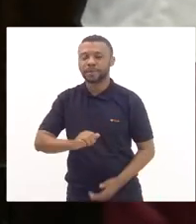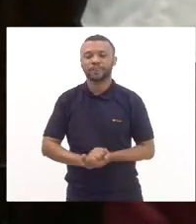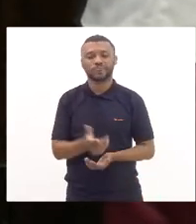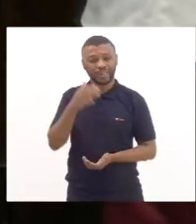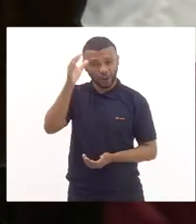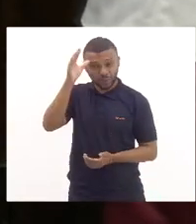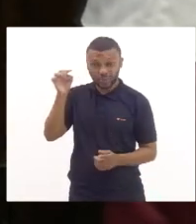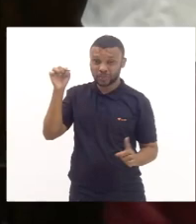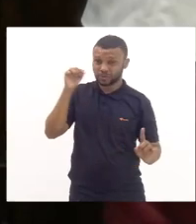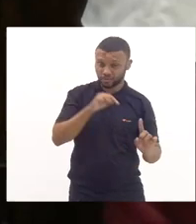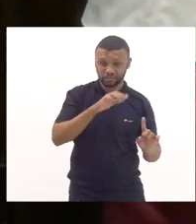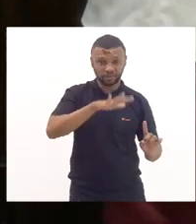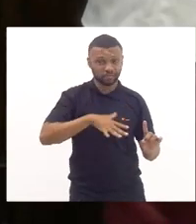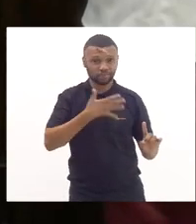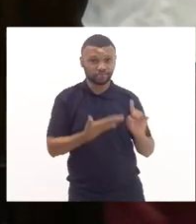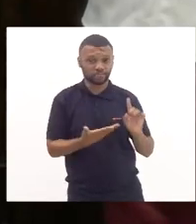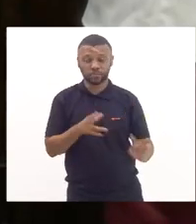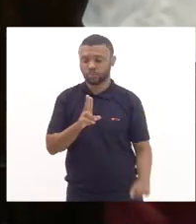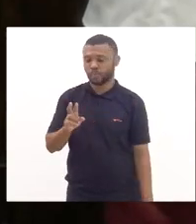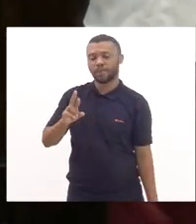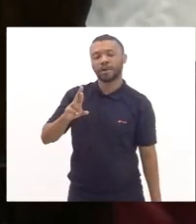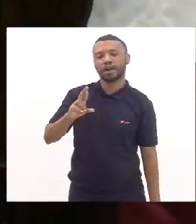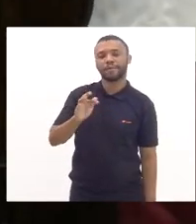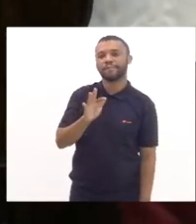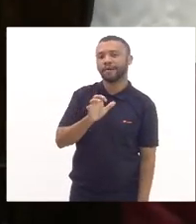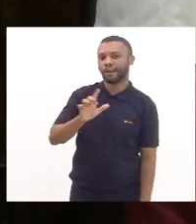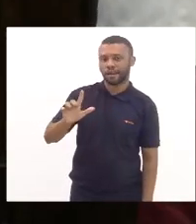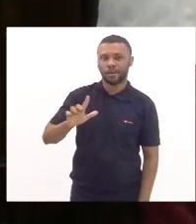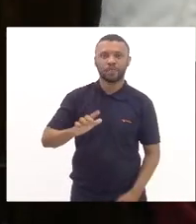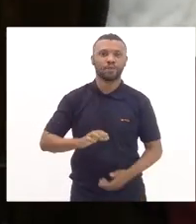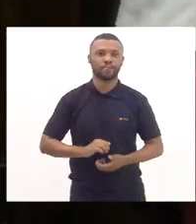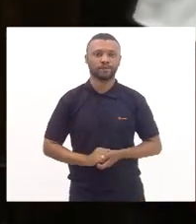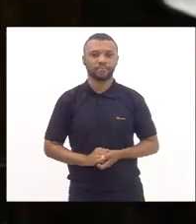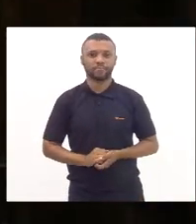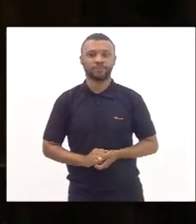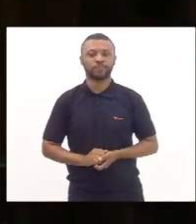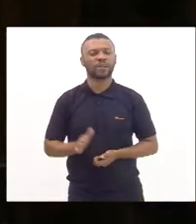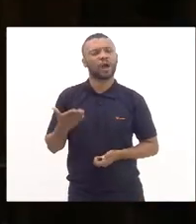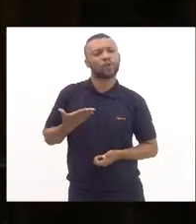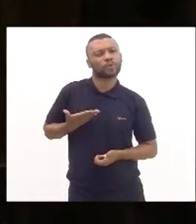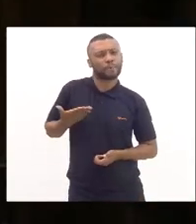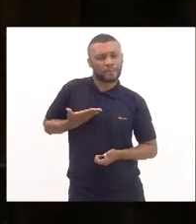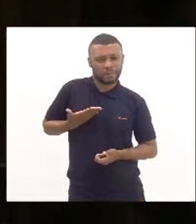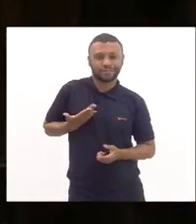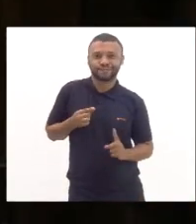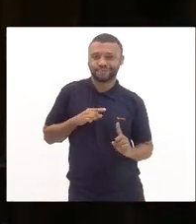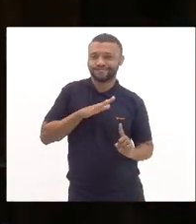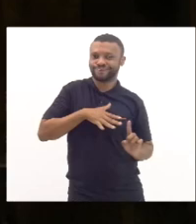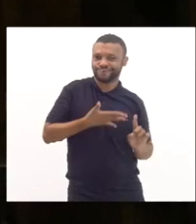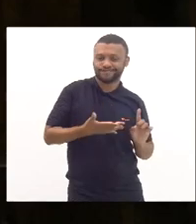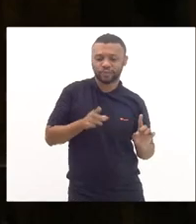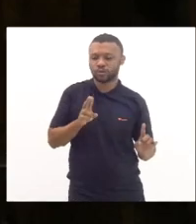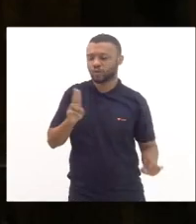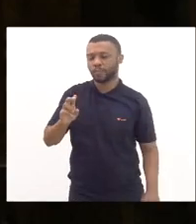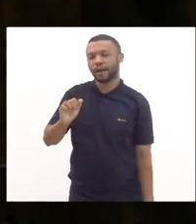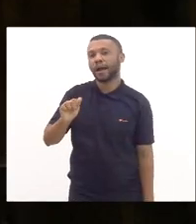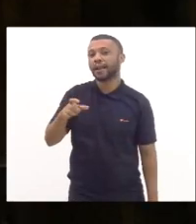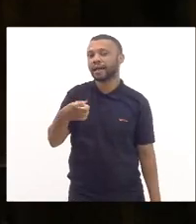Alexandre Prado, Rafael Mauro, aos amigos Alex Sander Leice